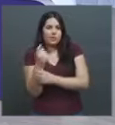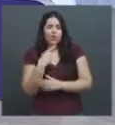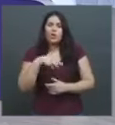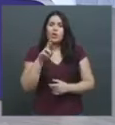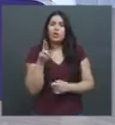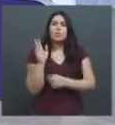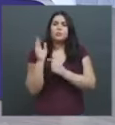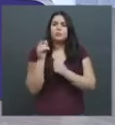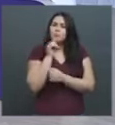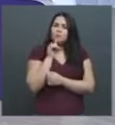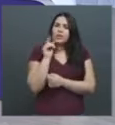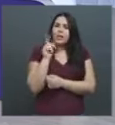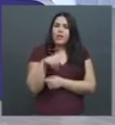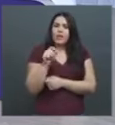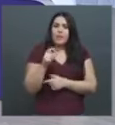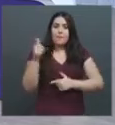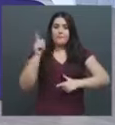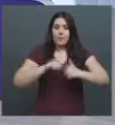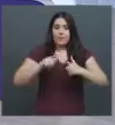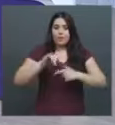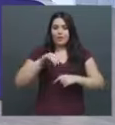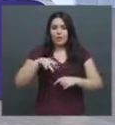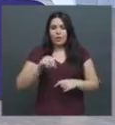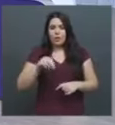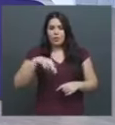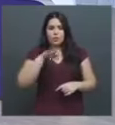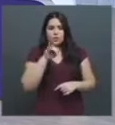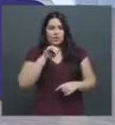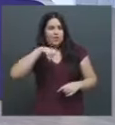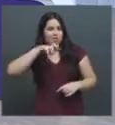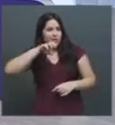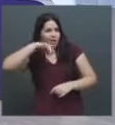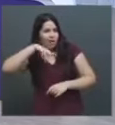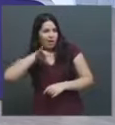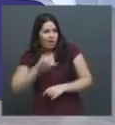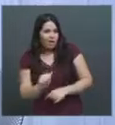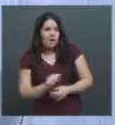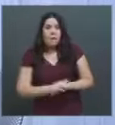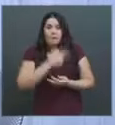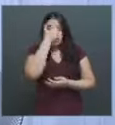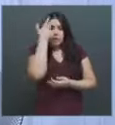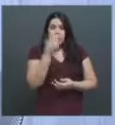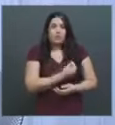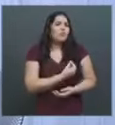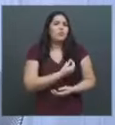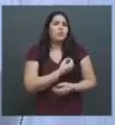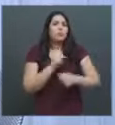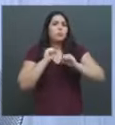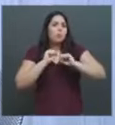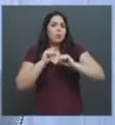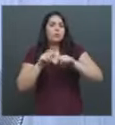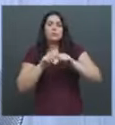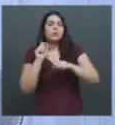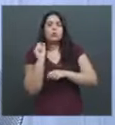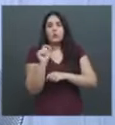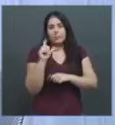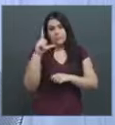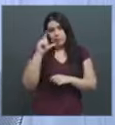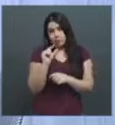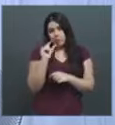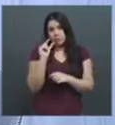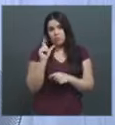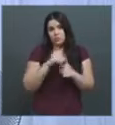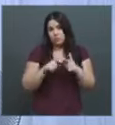foi apresentado é o problema de incontinência urinária. Quem vive com esse problema, o que pode ser feito para reduzir